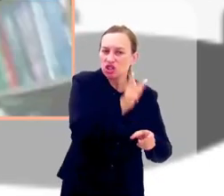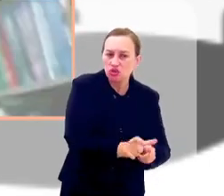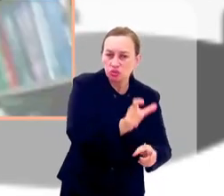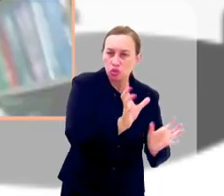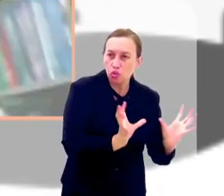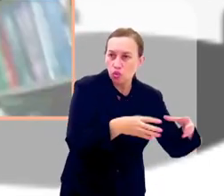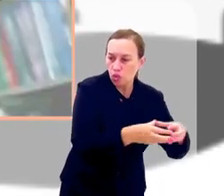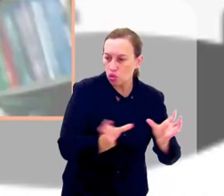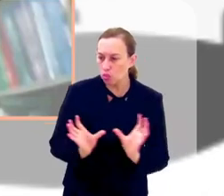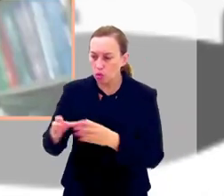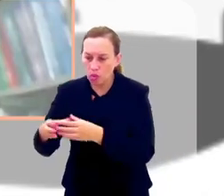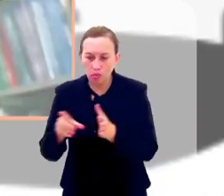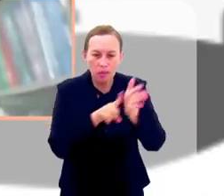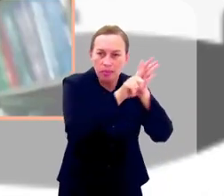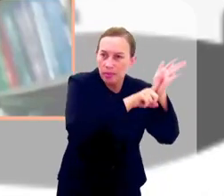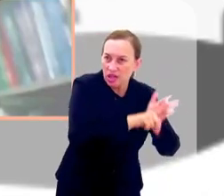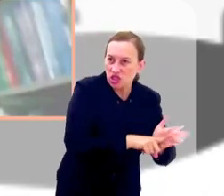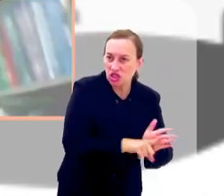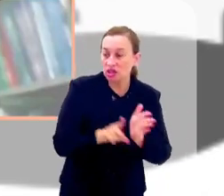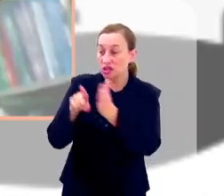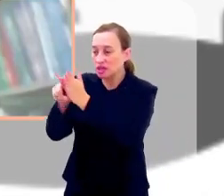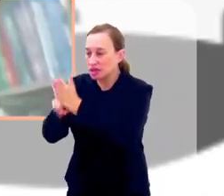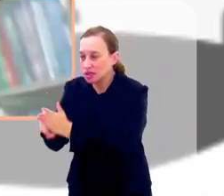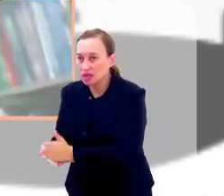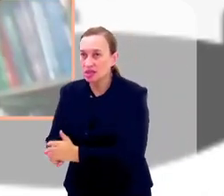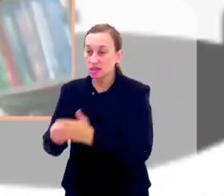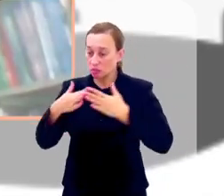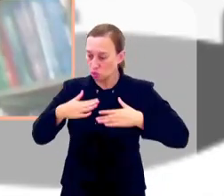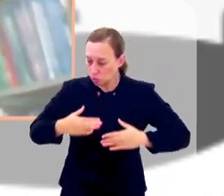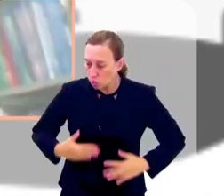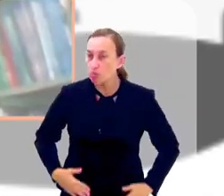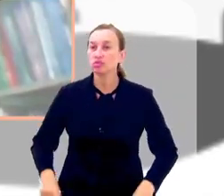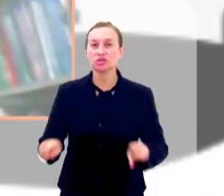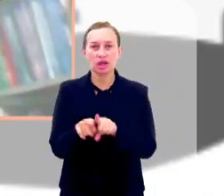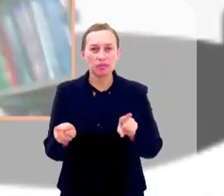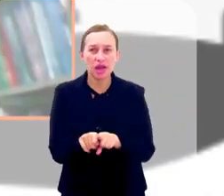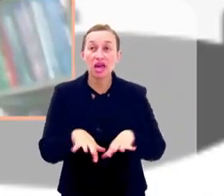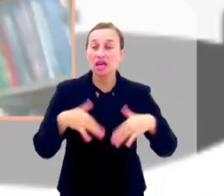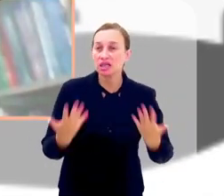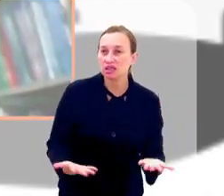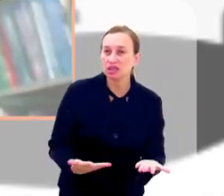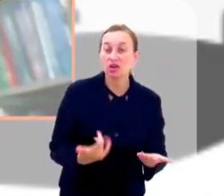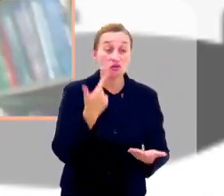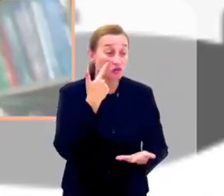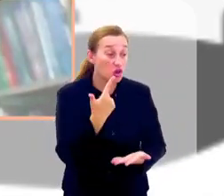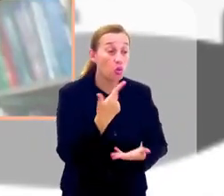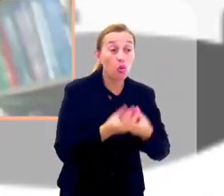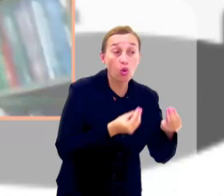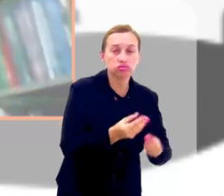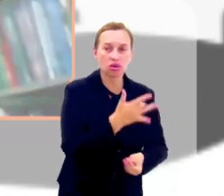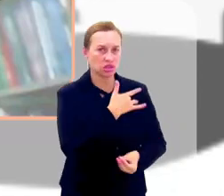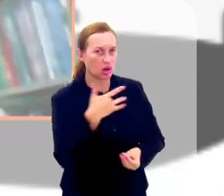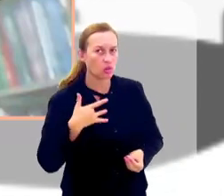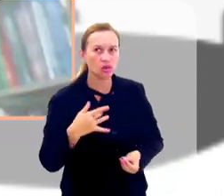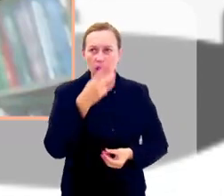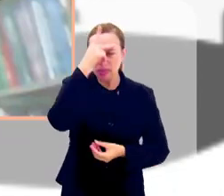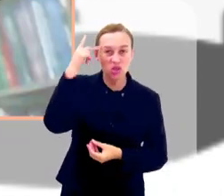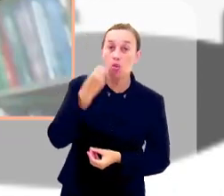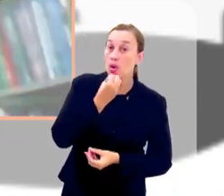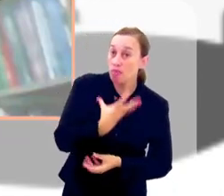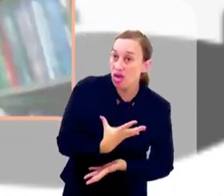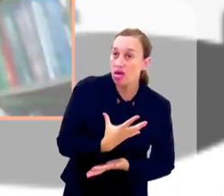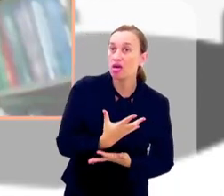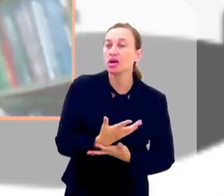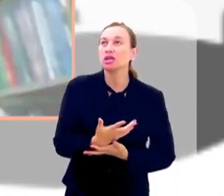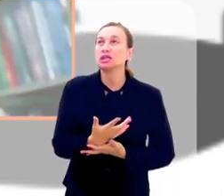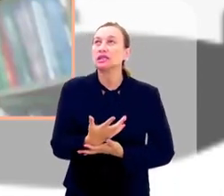para fazer uma entrevista e para fazer exames físicos também. Então, como é que estava a condição de saúde? Se a